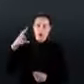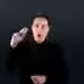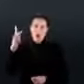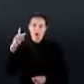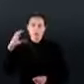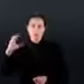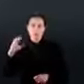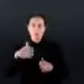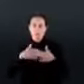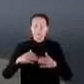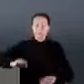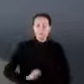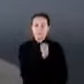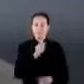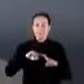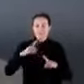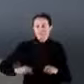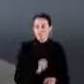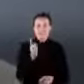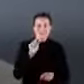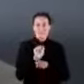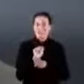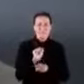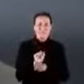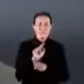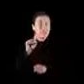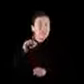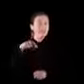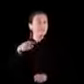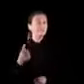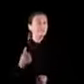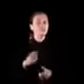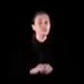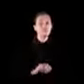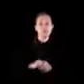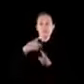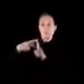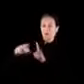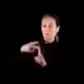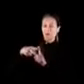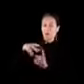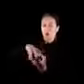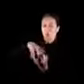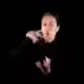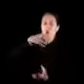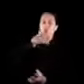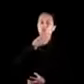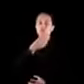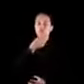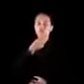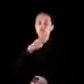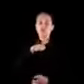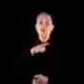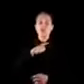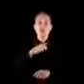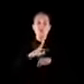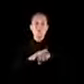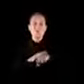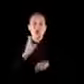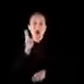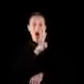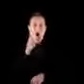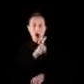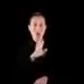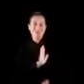habeas corpus pedido por Duarte. Mas Duarte não parou por aí. Algum tempo depois, agrediu um idoso portador de grave